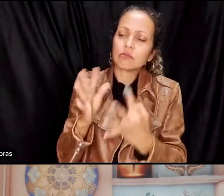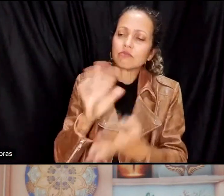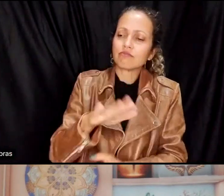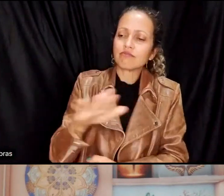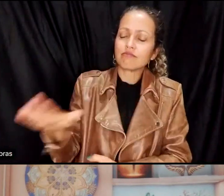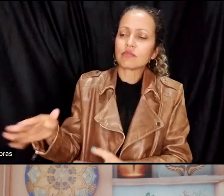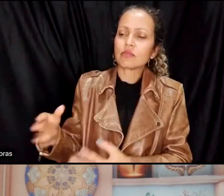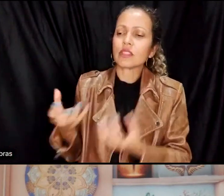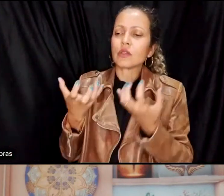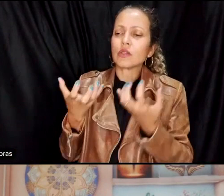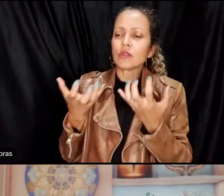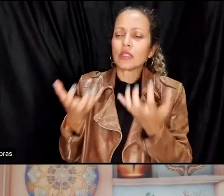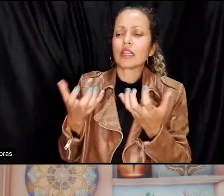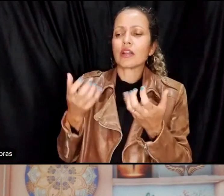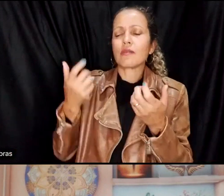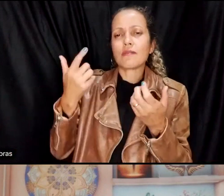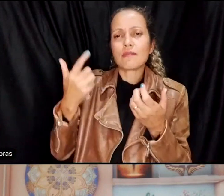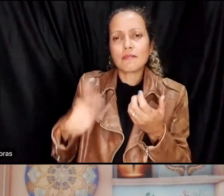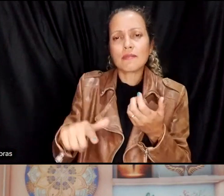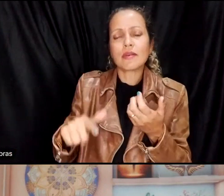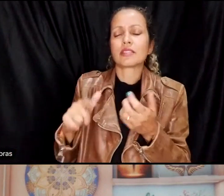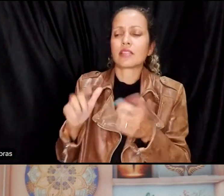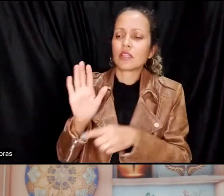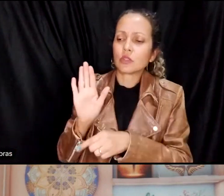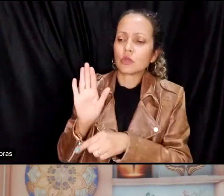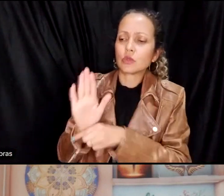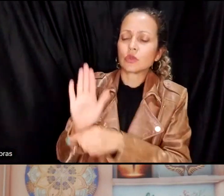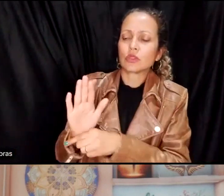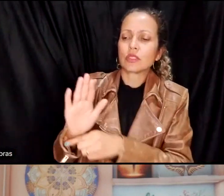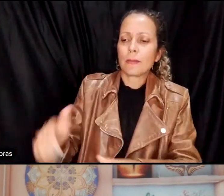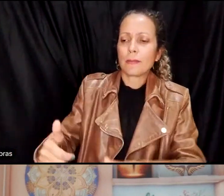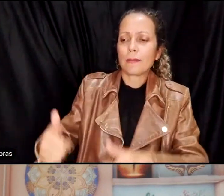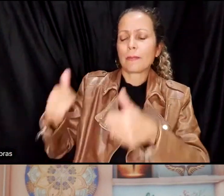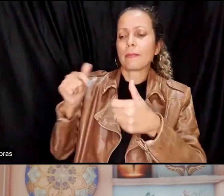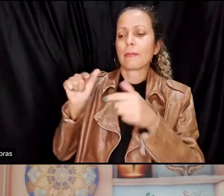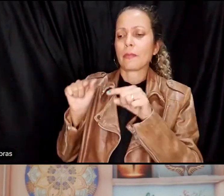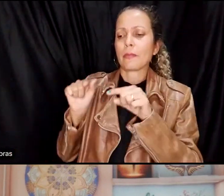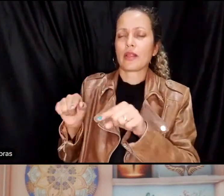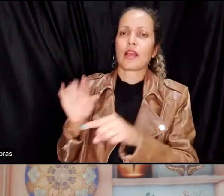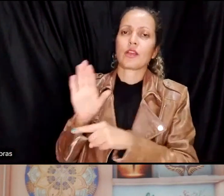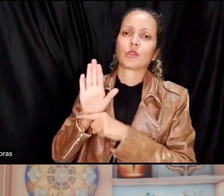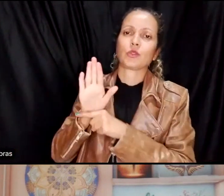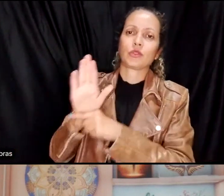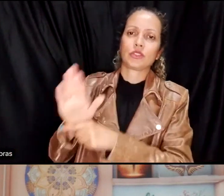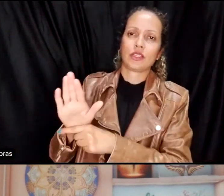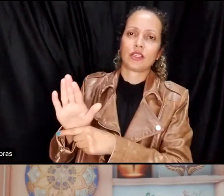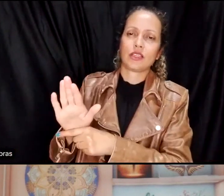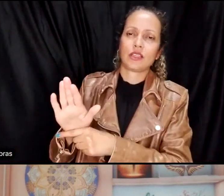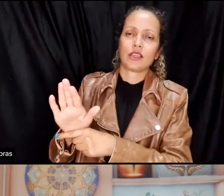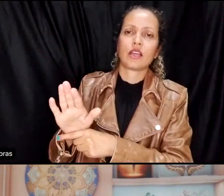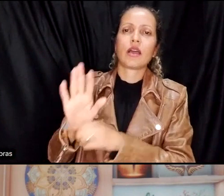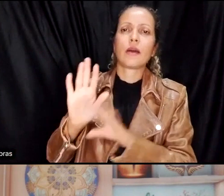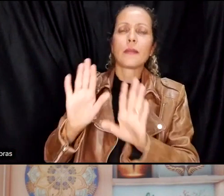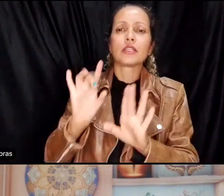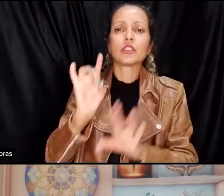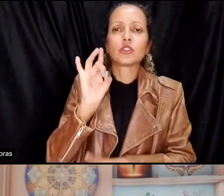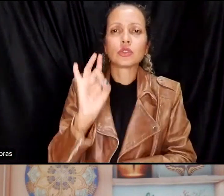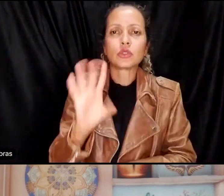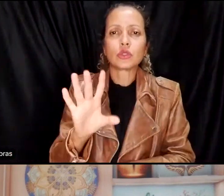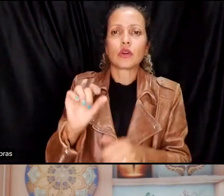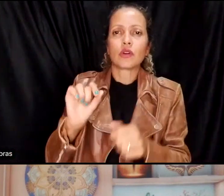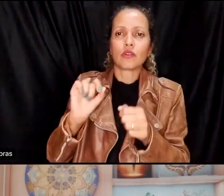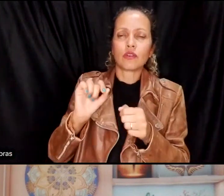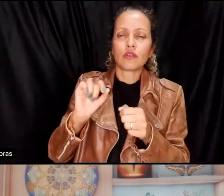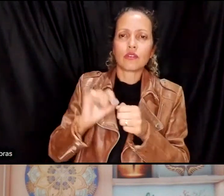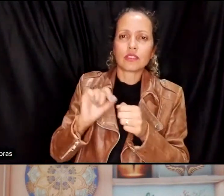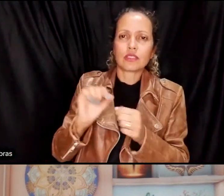diferente com elas e por elas. Porque eu sempre falo assim, não é só querer fazer sem estar junto. E